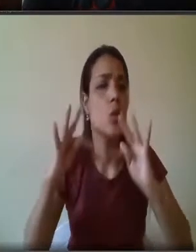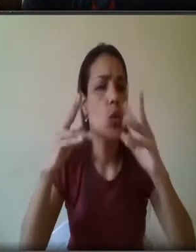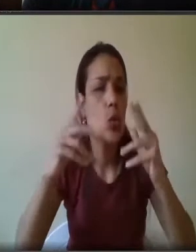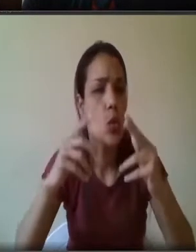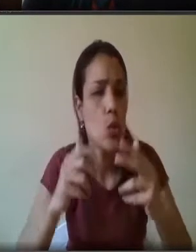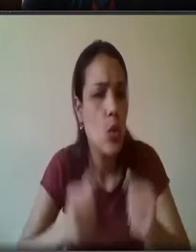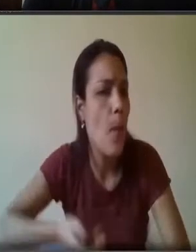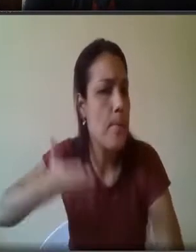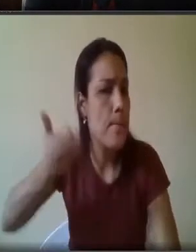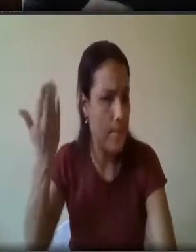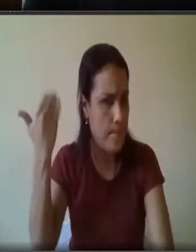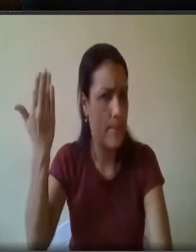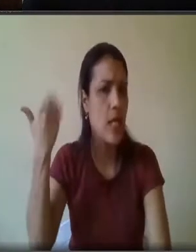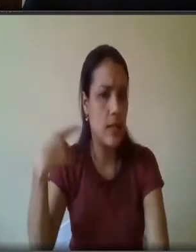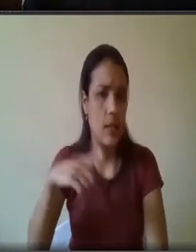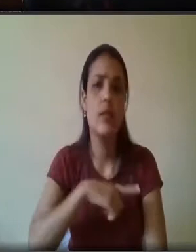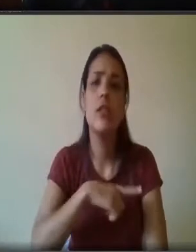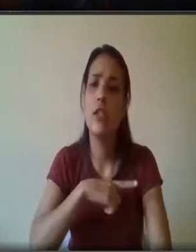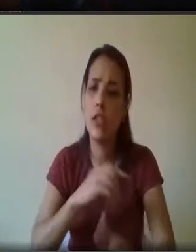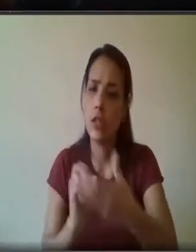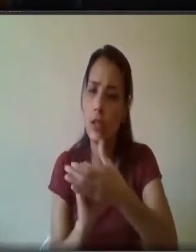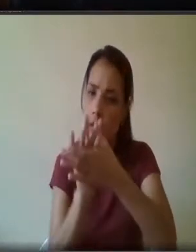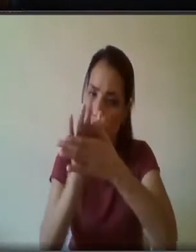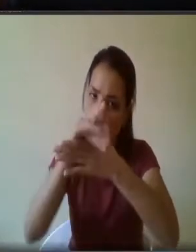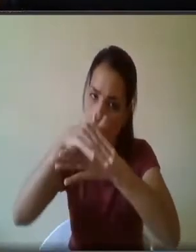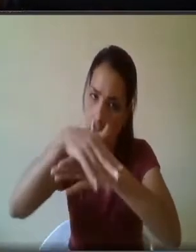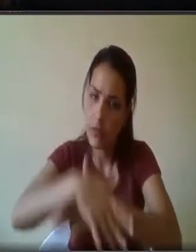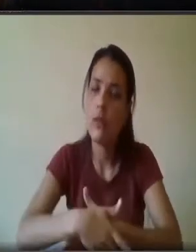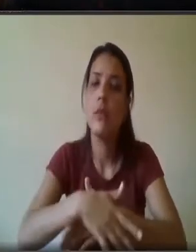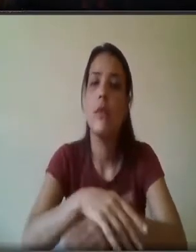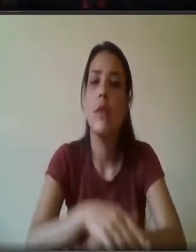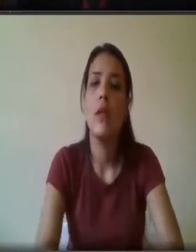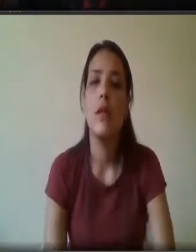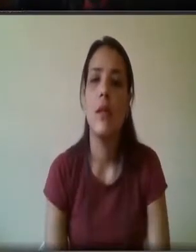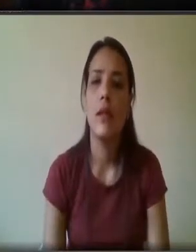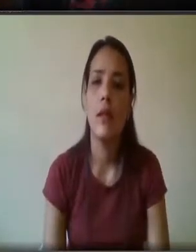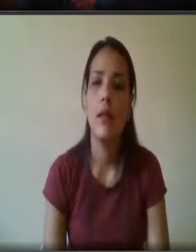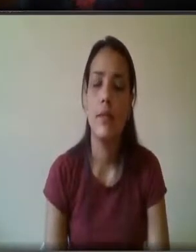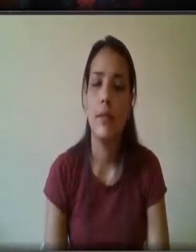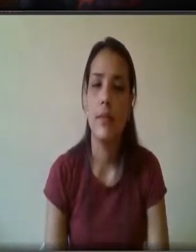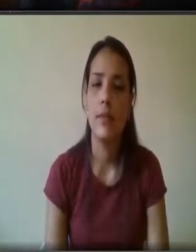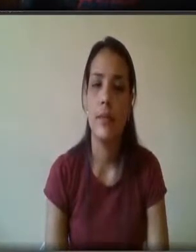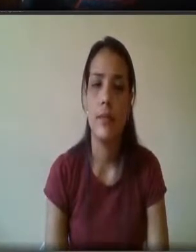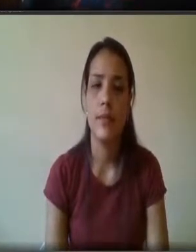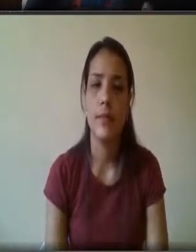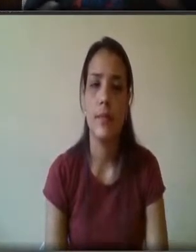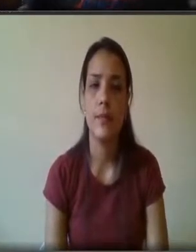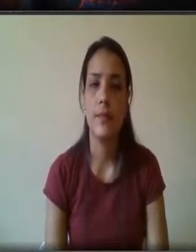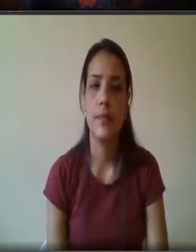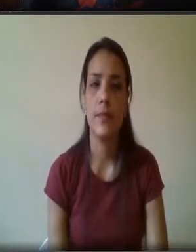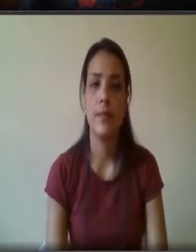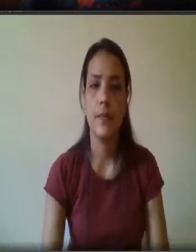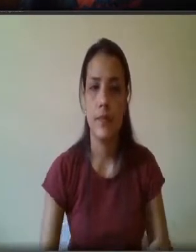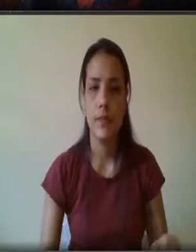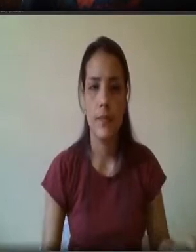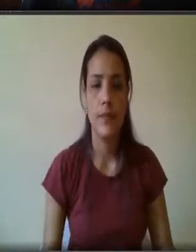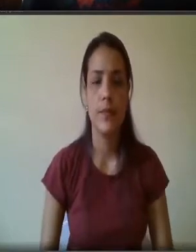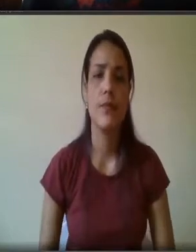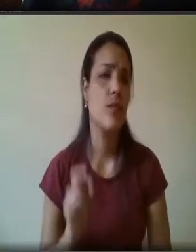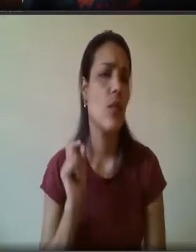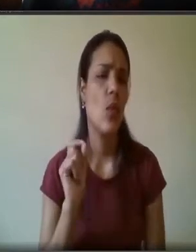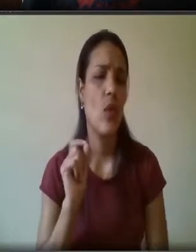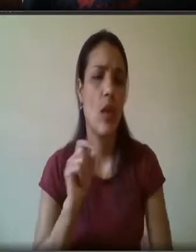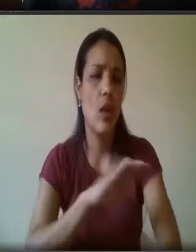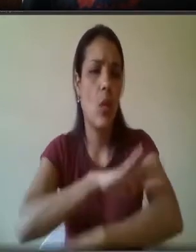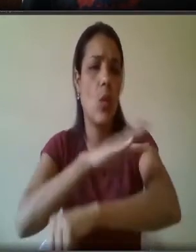Aliás, lá quando a gente for falar do Brasil, vou dizer para vocês que o que é o relevo mais